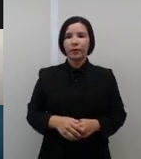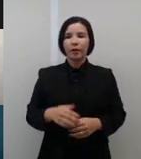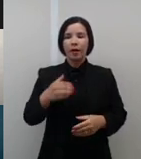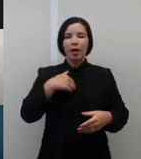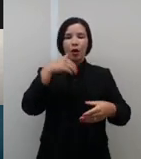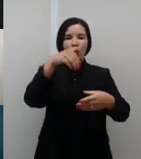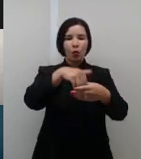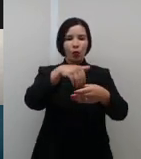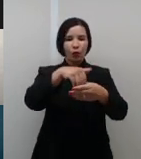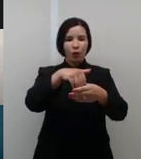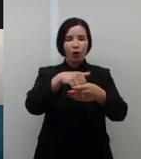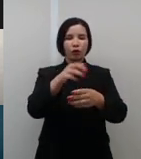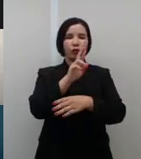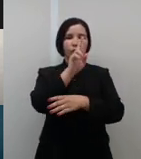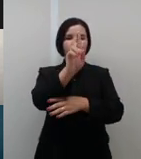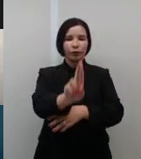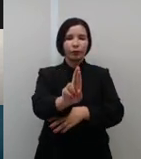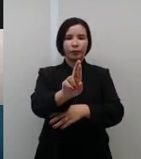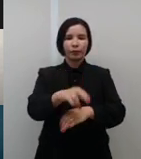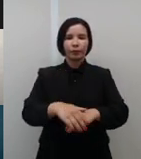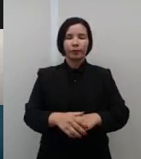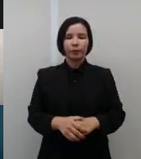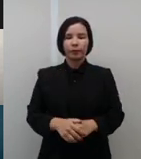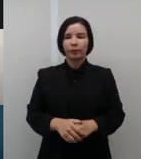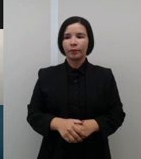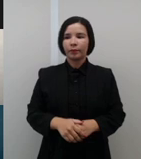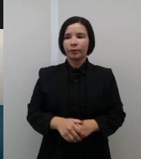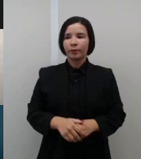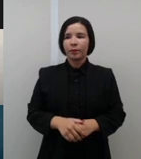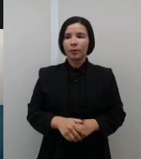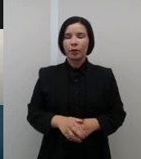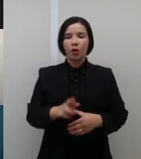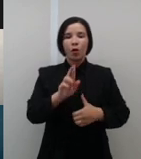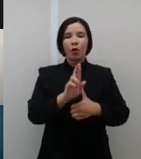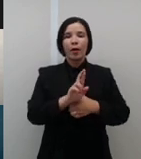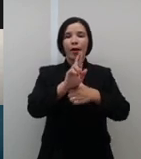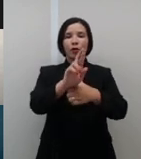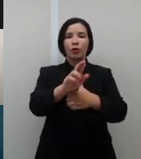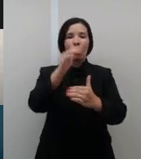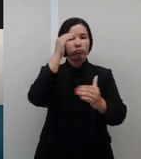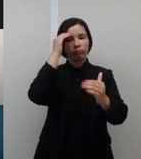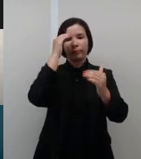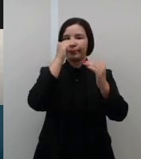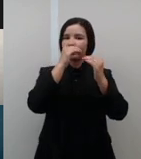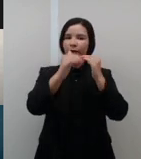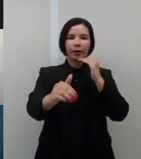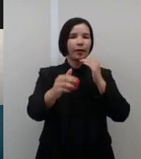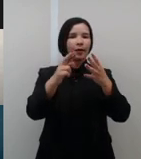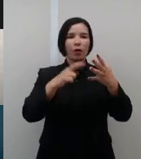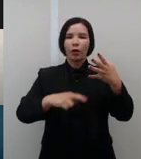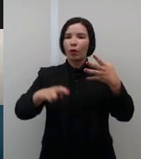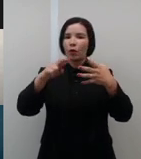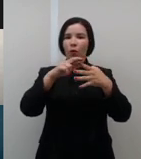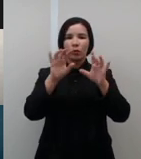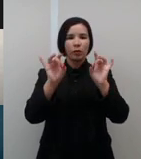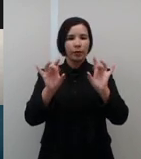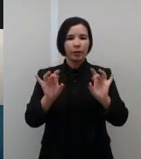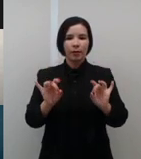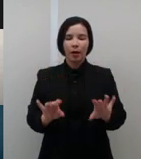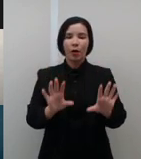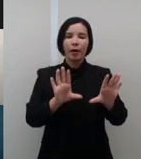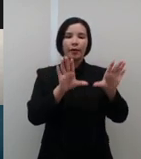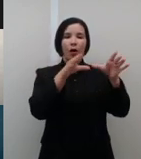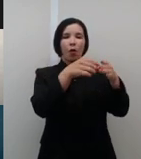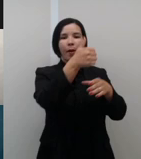o resultado, o ente relator nega provimento ao recurso especial, primeira turma, no que foi acompanhado pelos membros da